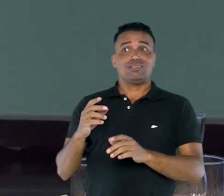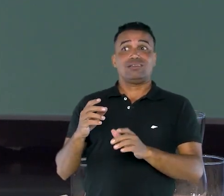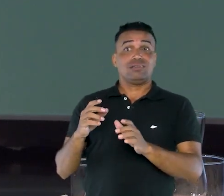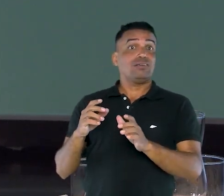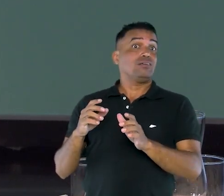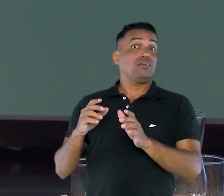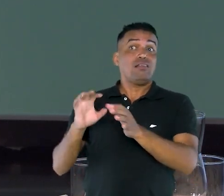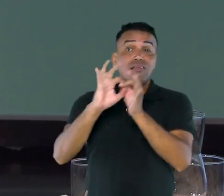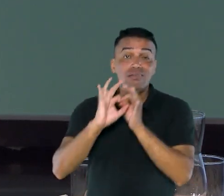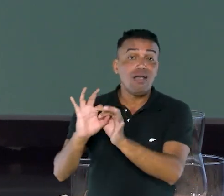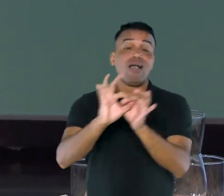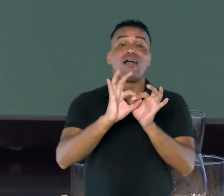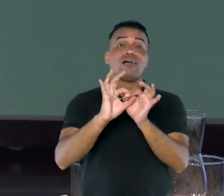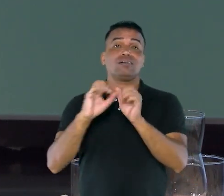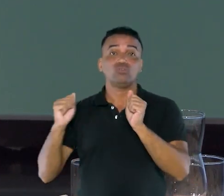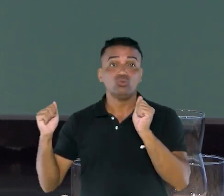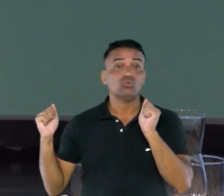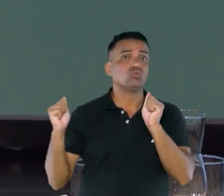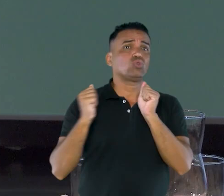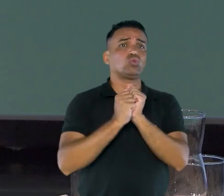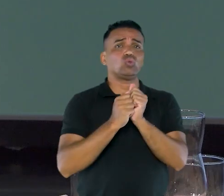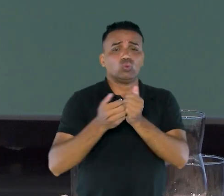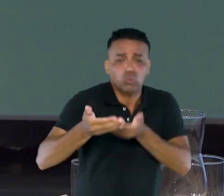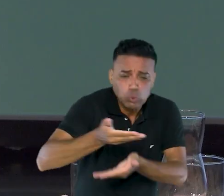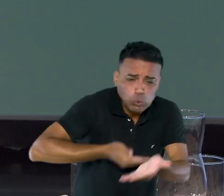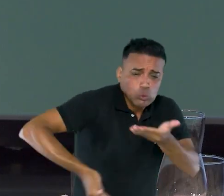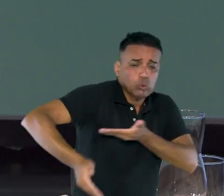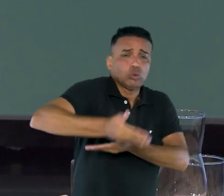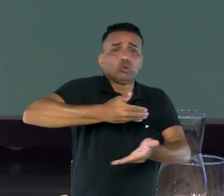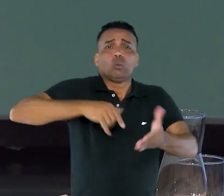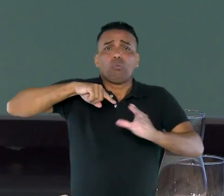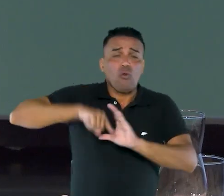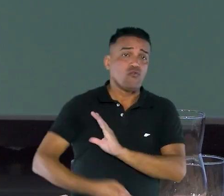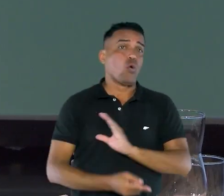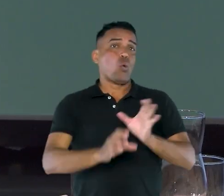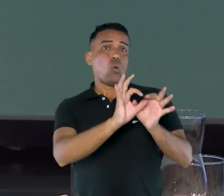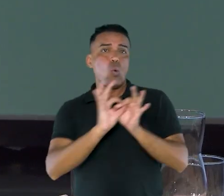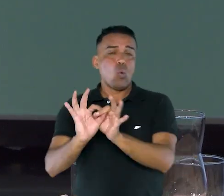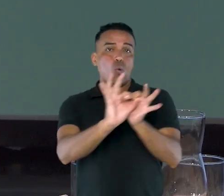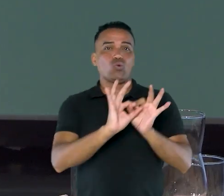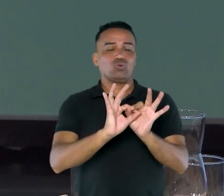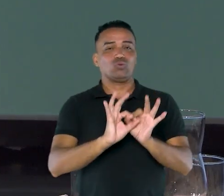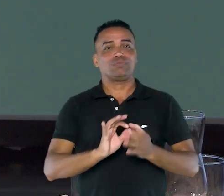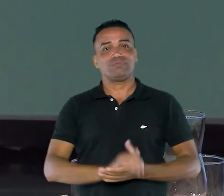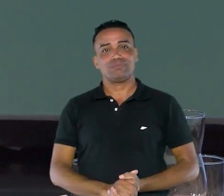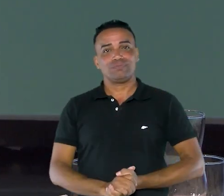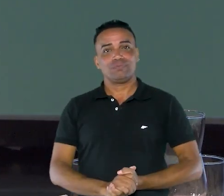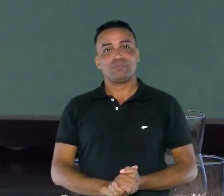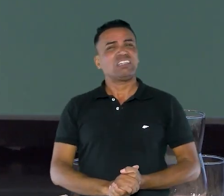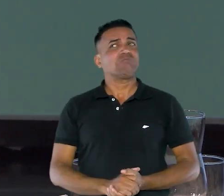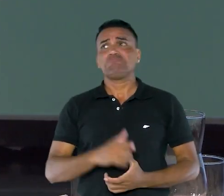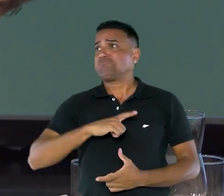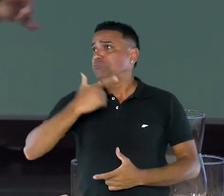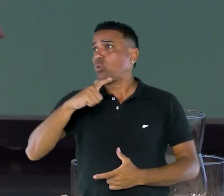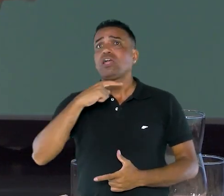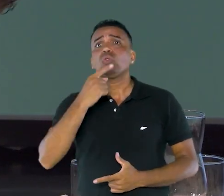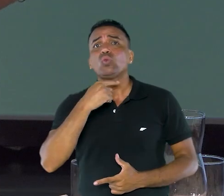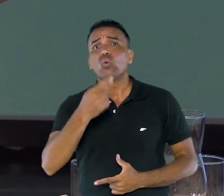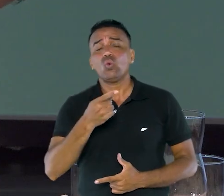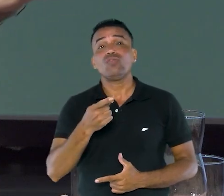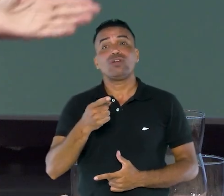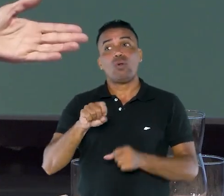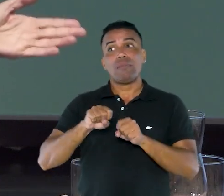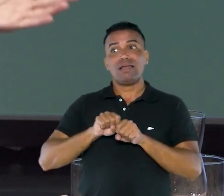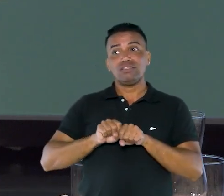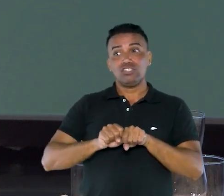estamos juntos ao mesmo tempo na nossa inteireza de ser. Né? E, sem dúvida, não é necessariamente